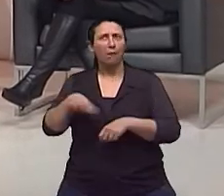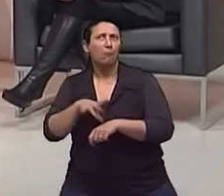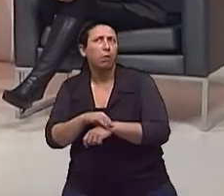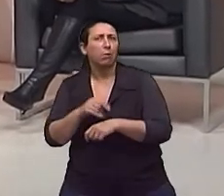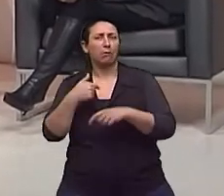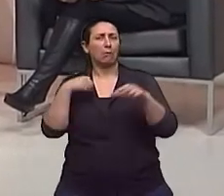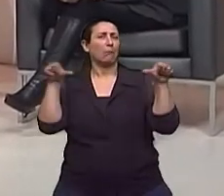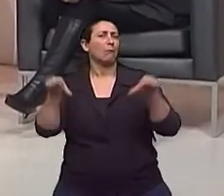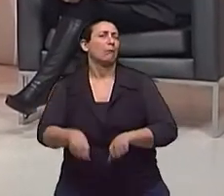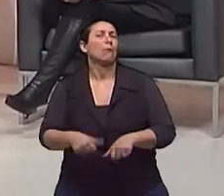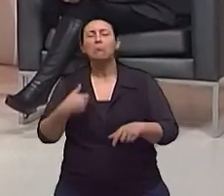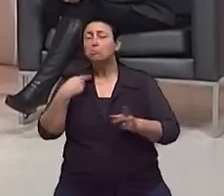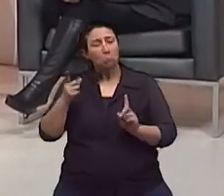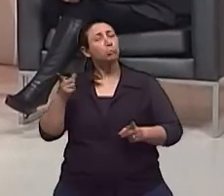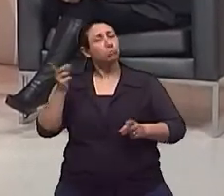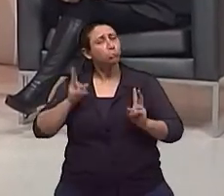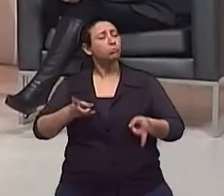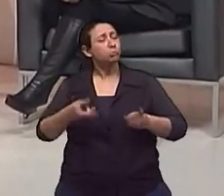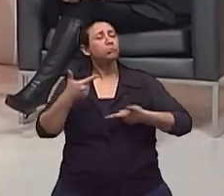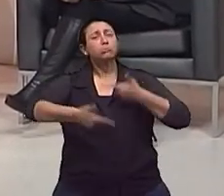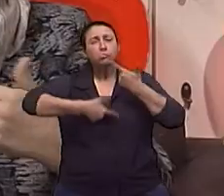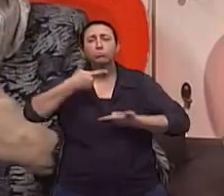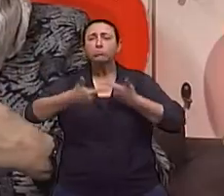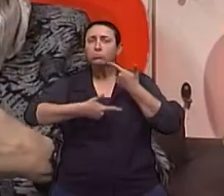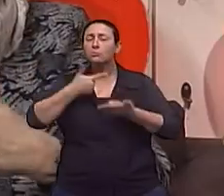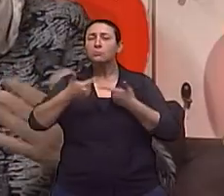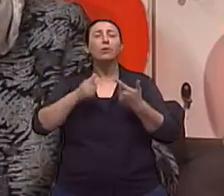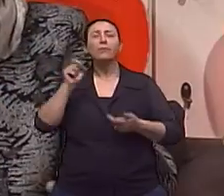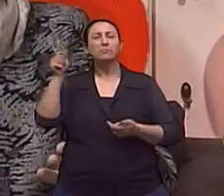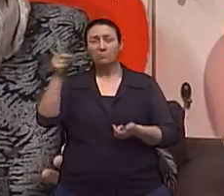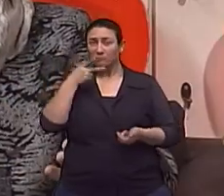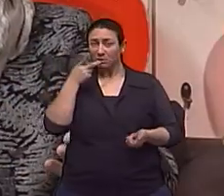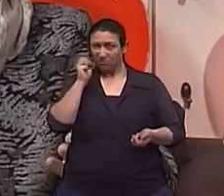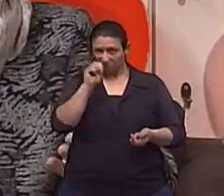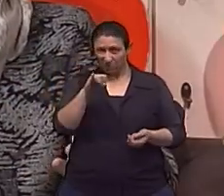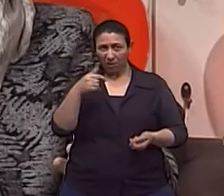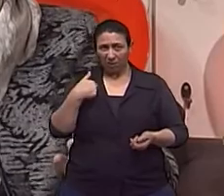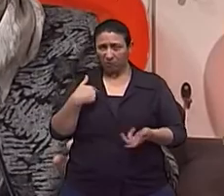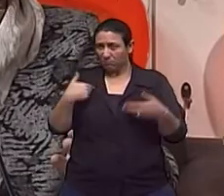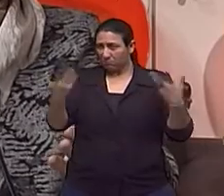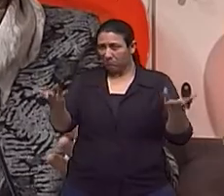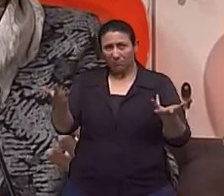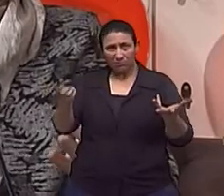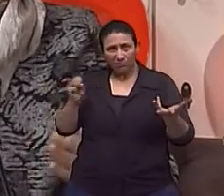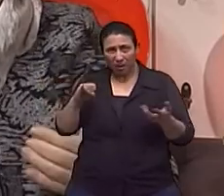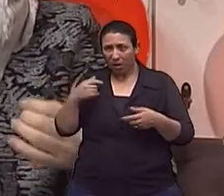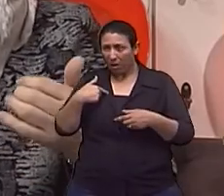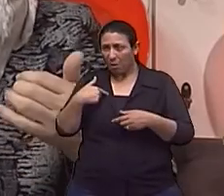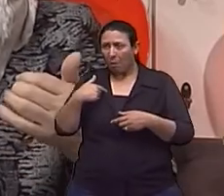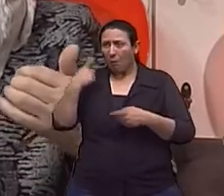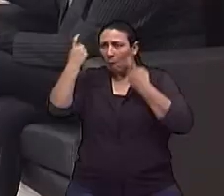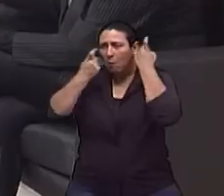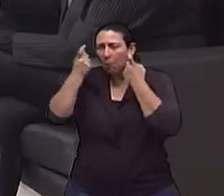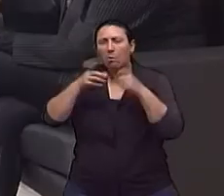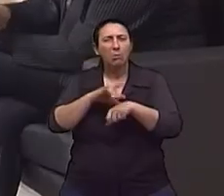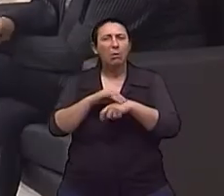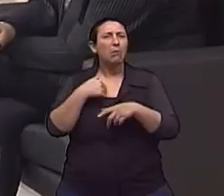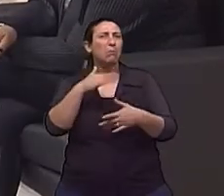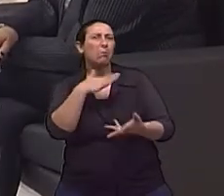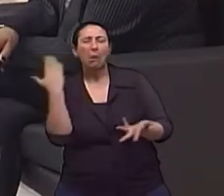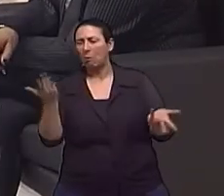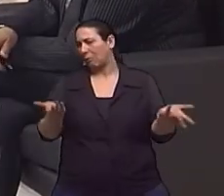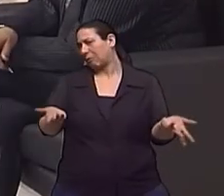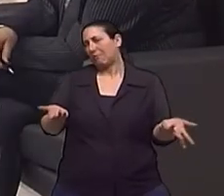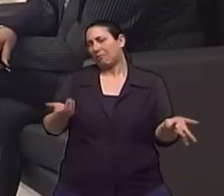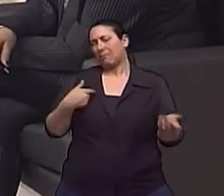para cama e não se declarou inválido tá trabalhando e o que que ele disse eu fosse minha bater com isso tava acabado e essas pessoas vão sendo